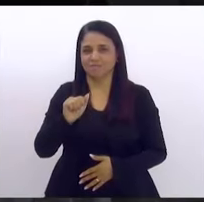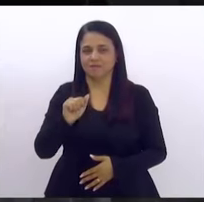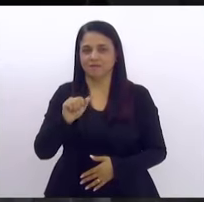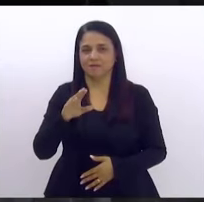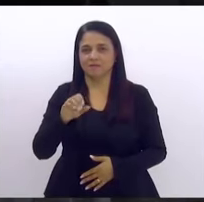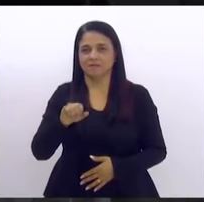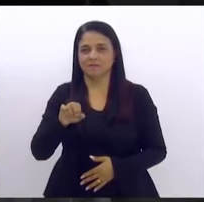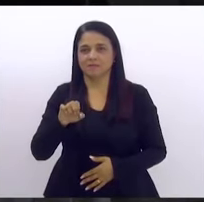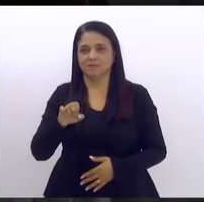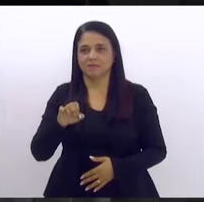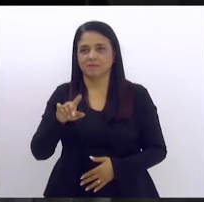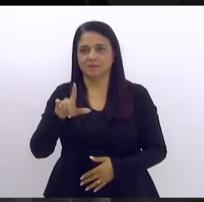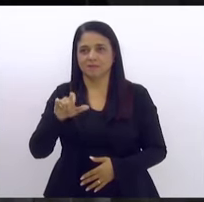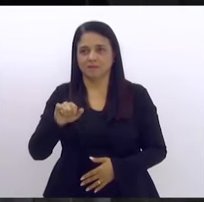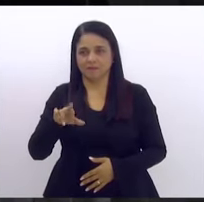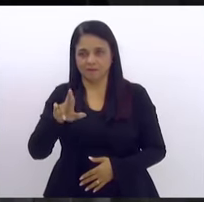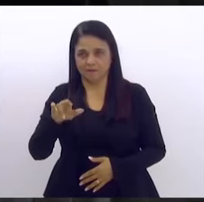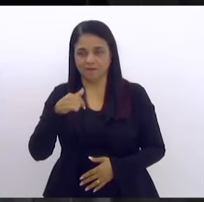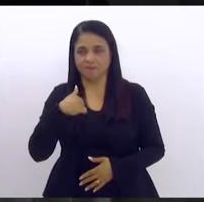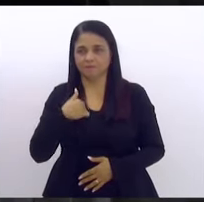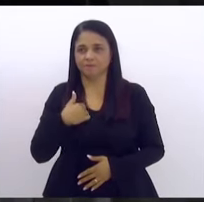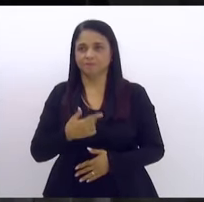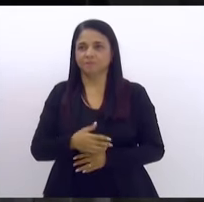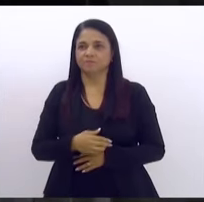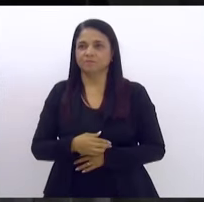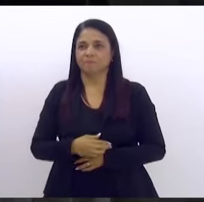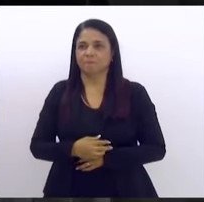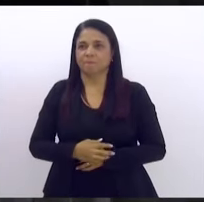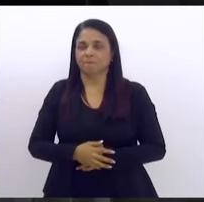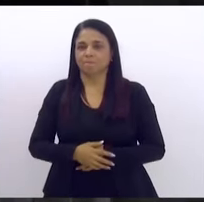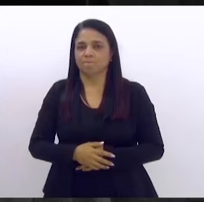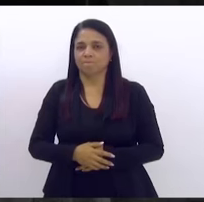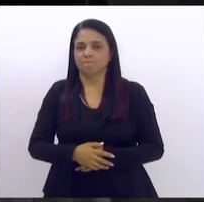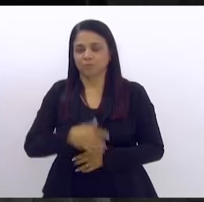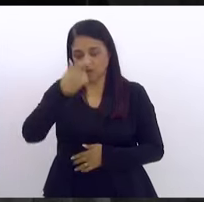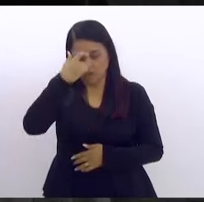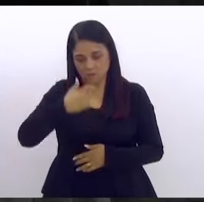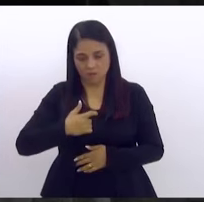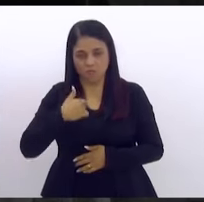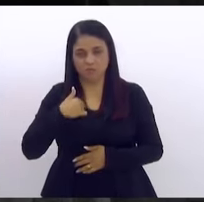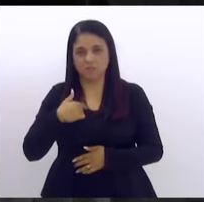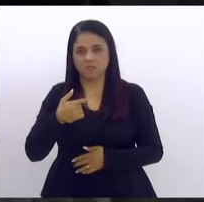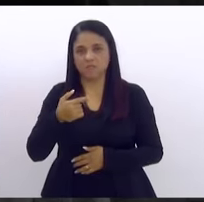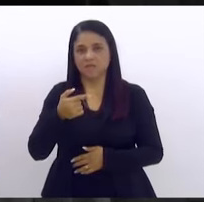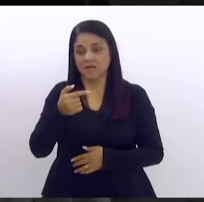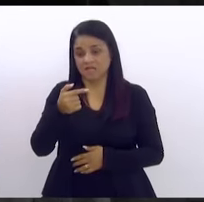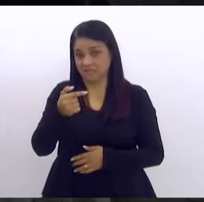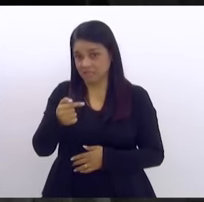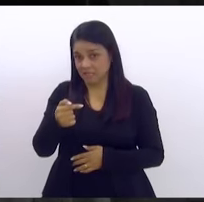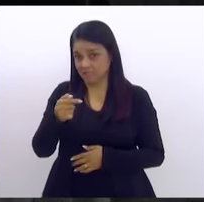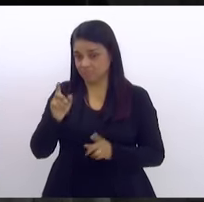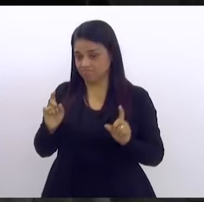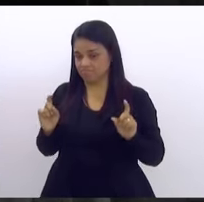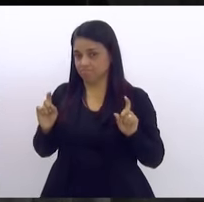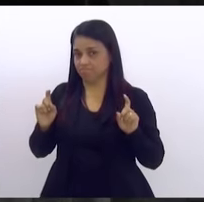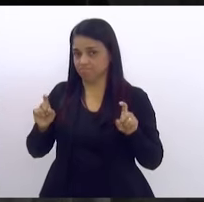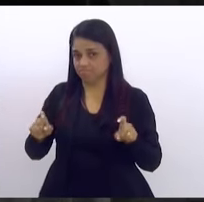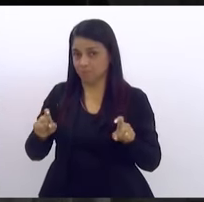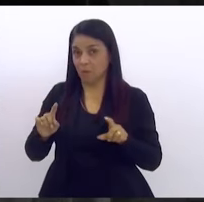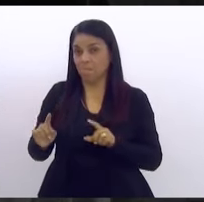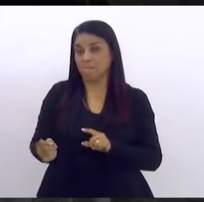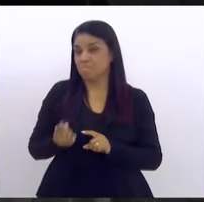Presidente Bacelar. Por favor. Eu estou aqui já há 7 mandatos.